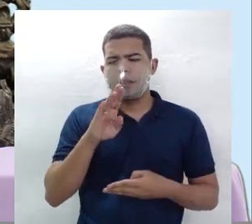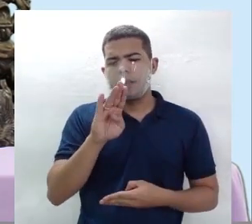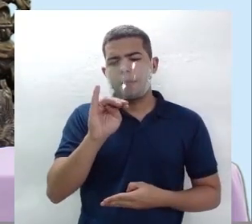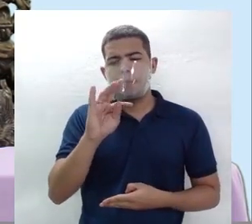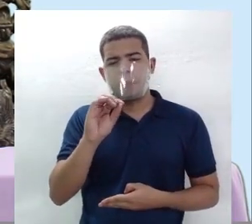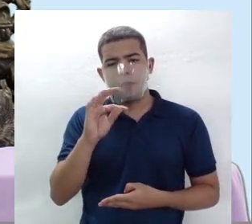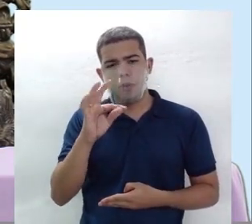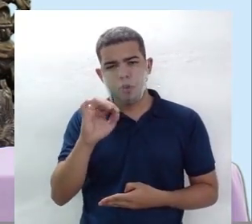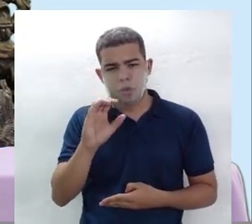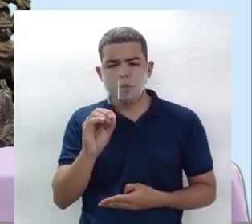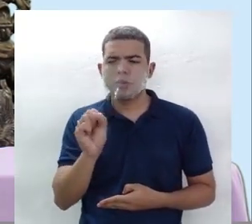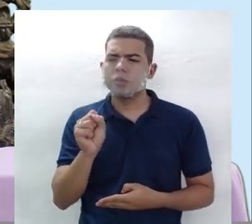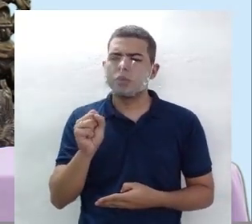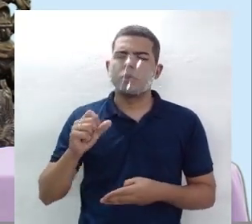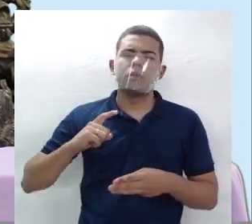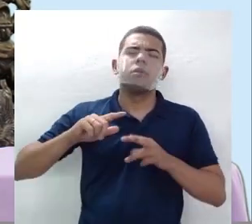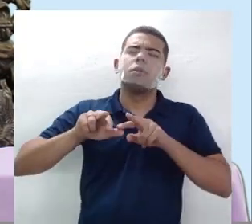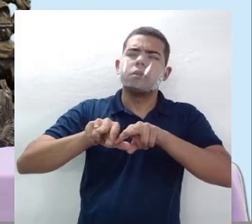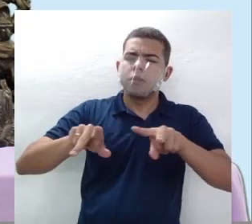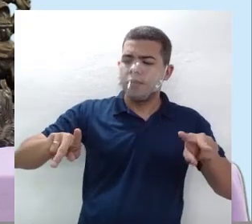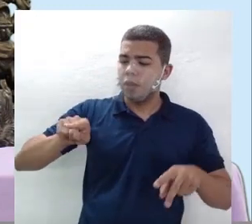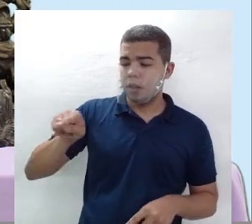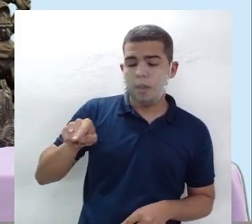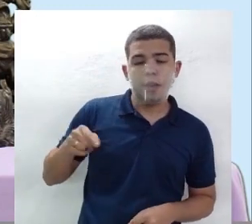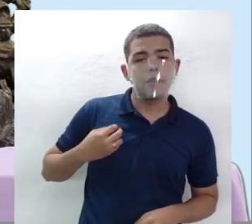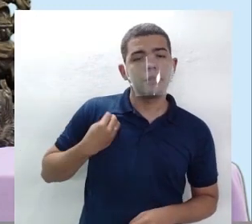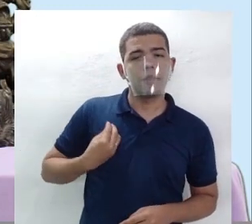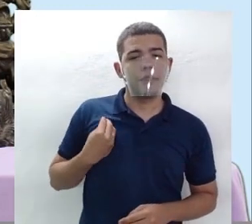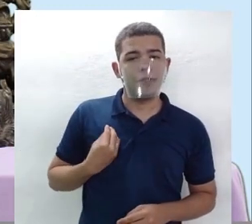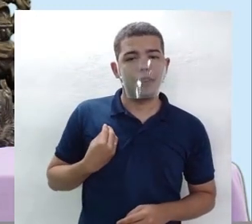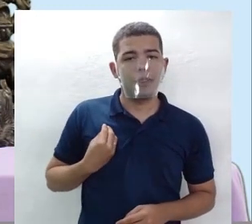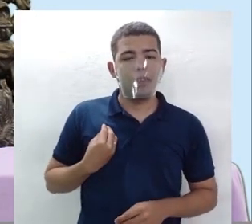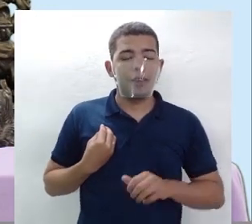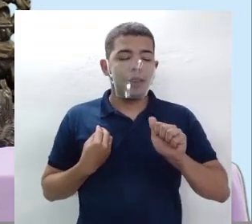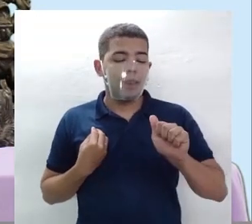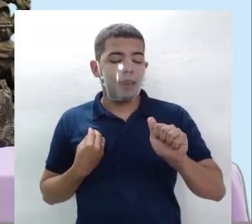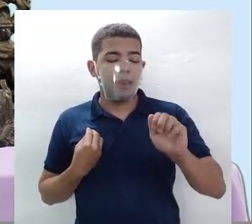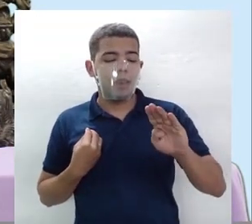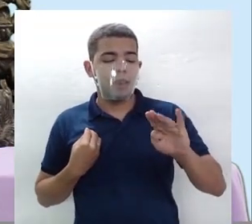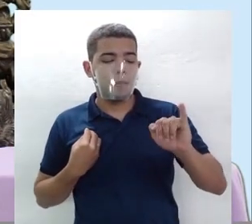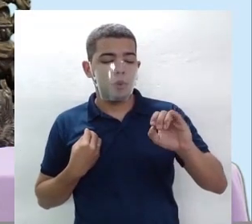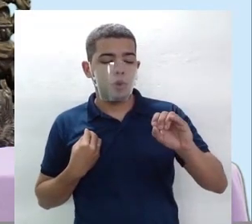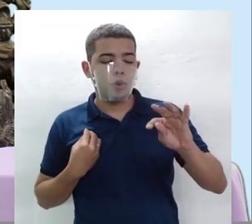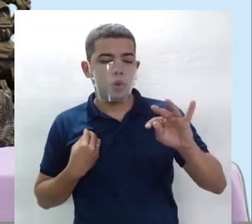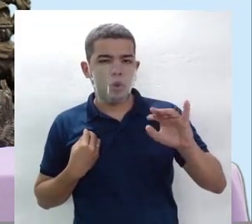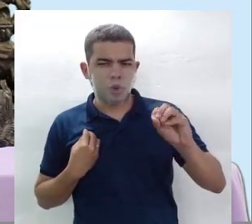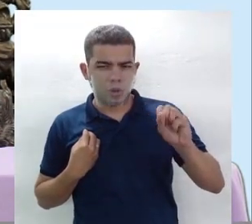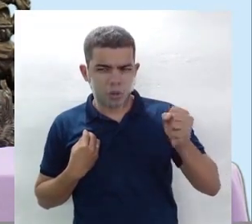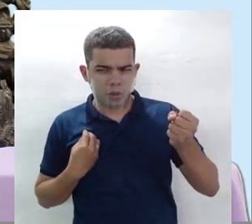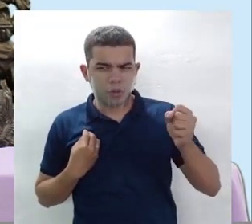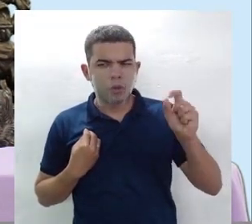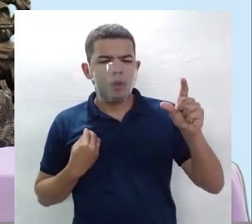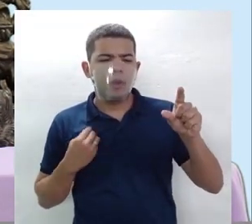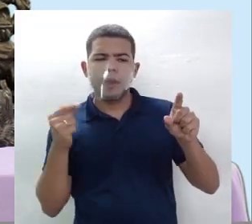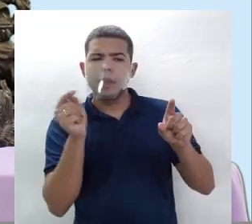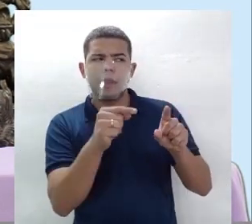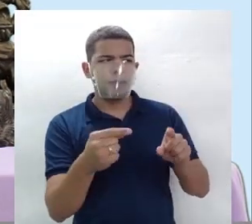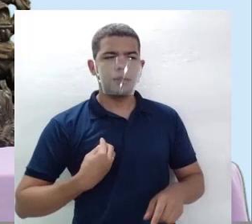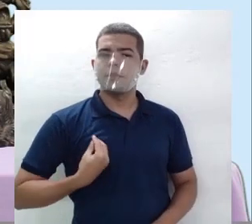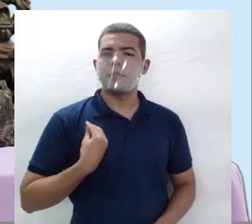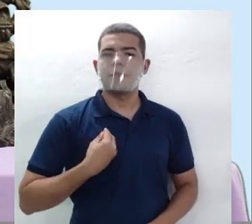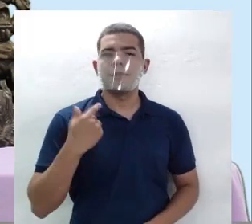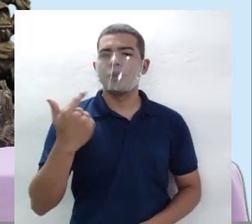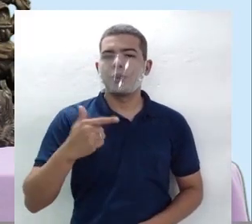bióticos são seres que irão ter vida e abióticos, na realidade, são seres que não têm vida.